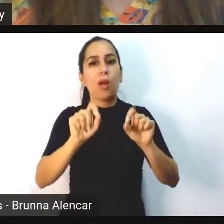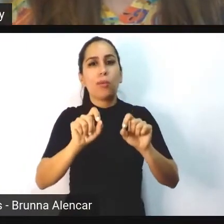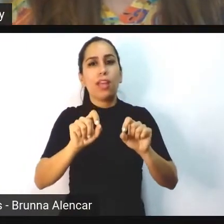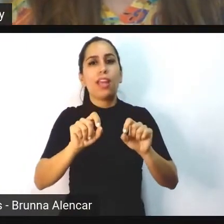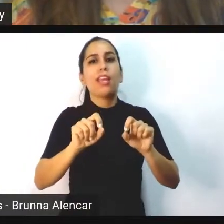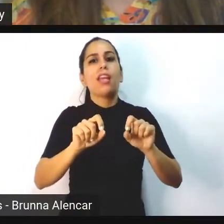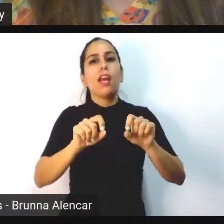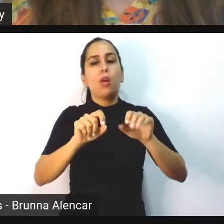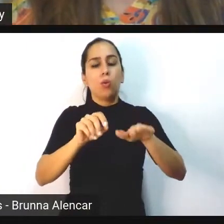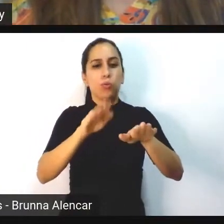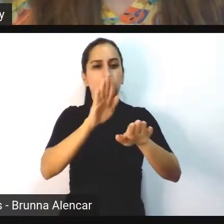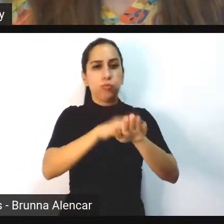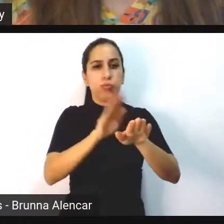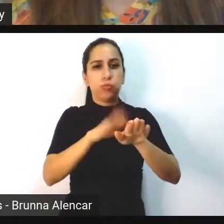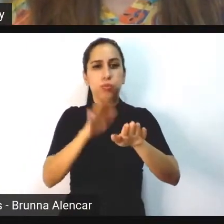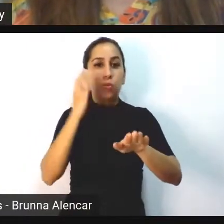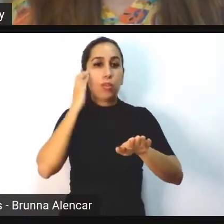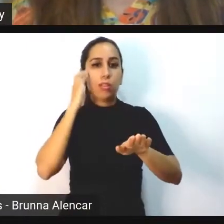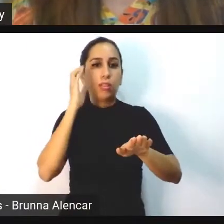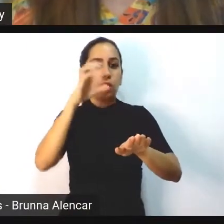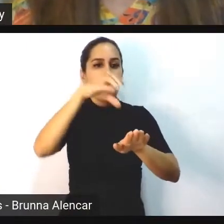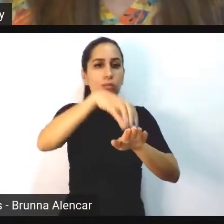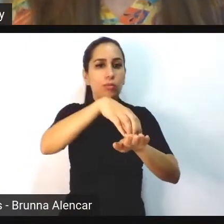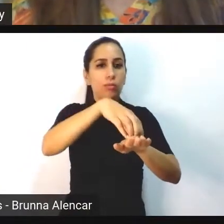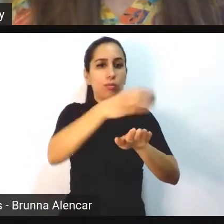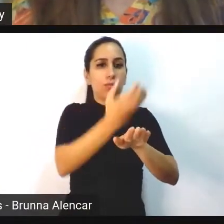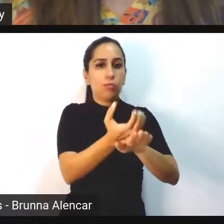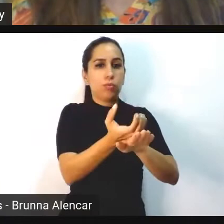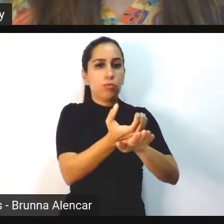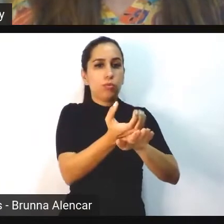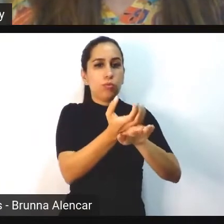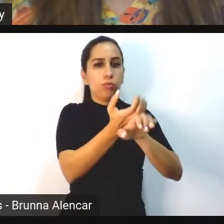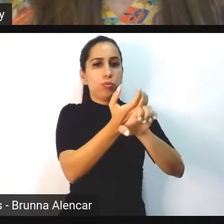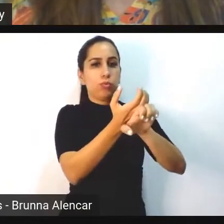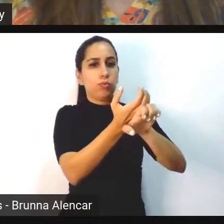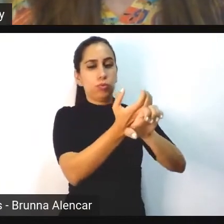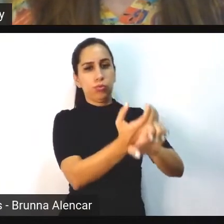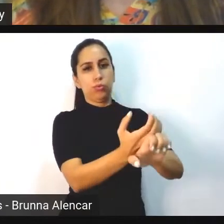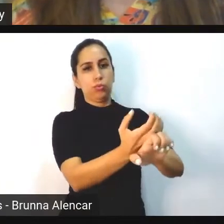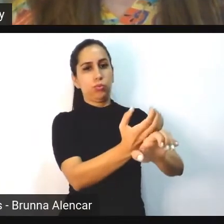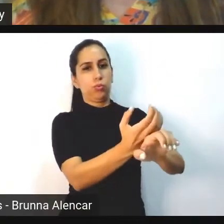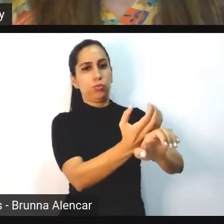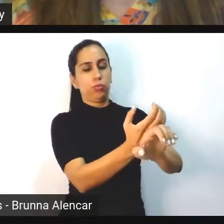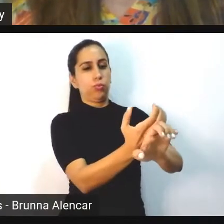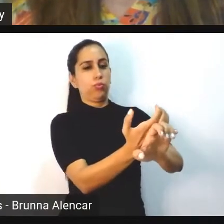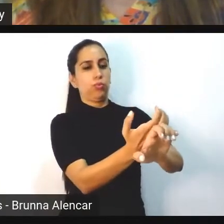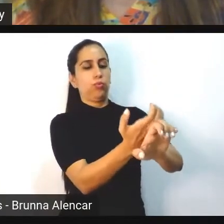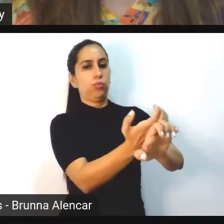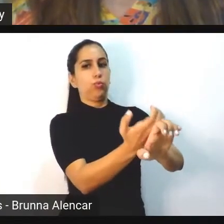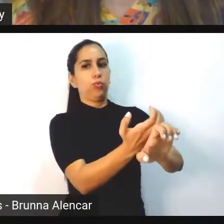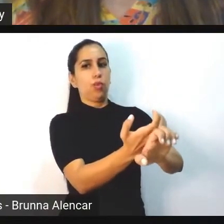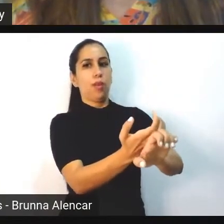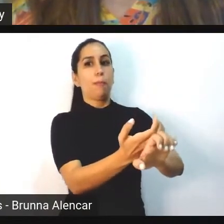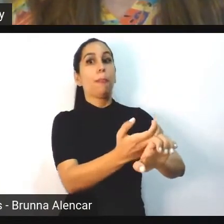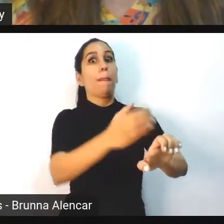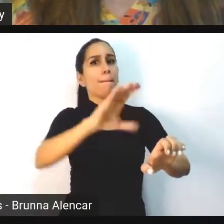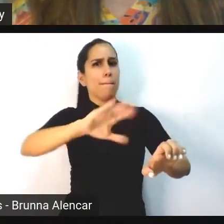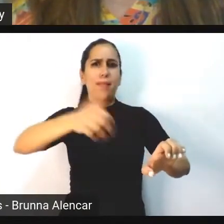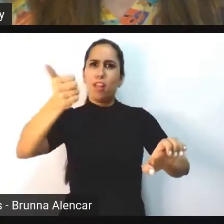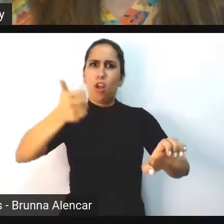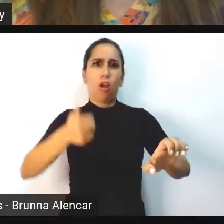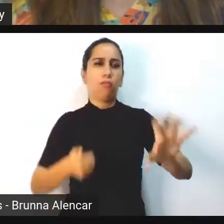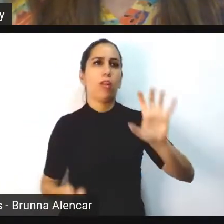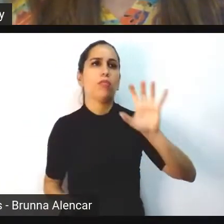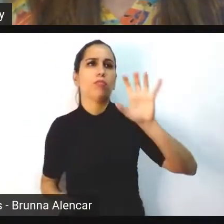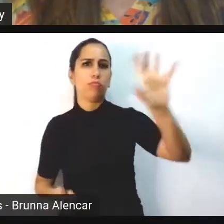mesa, já me ajuda, né? Melhor ainda é pegar um suporte, elevar um